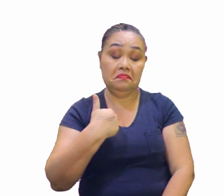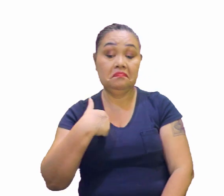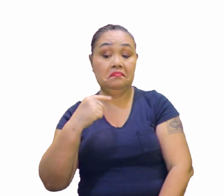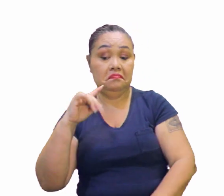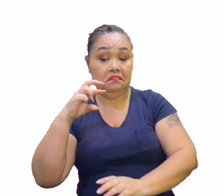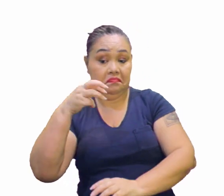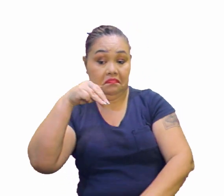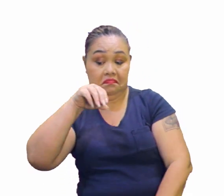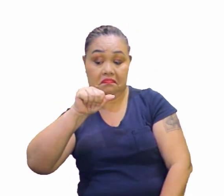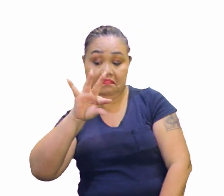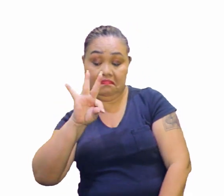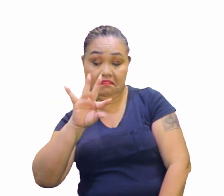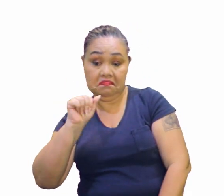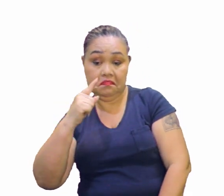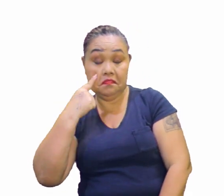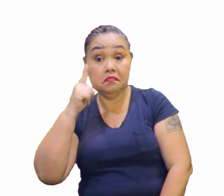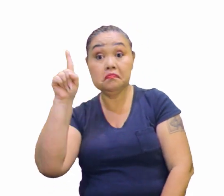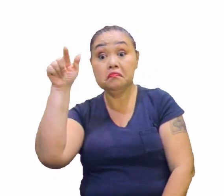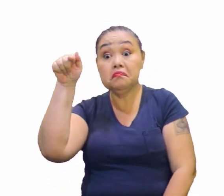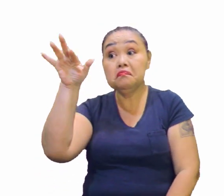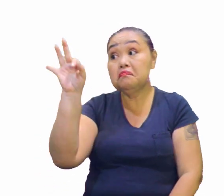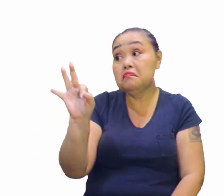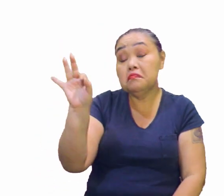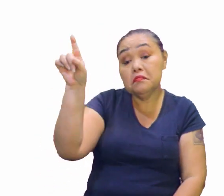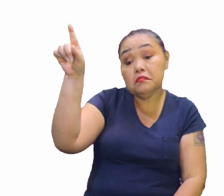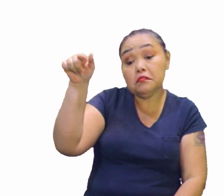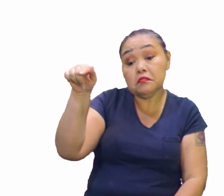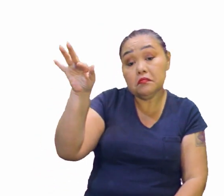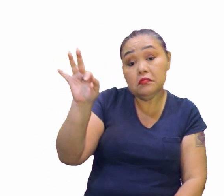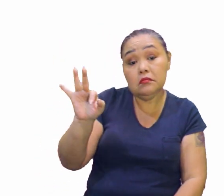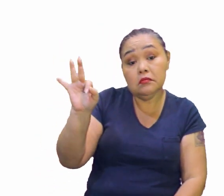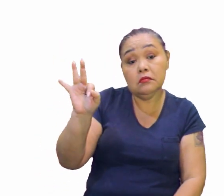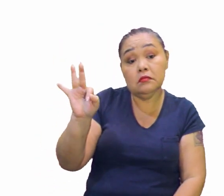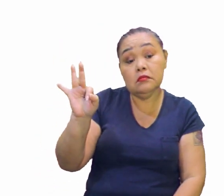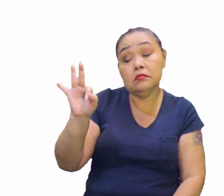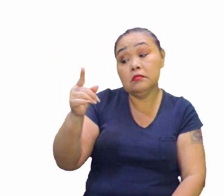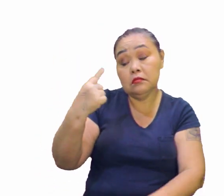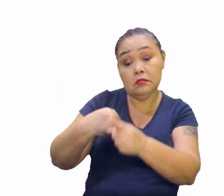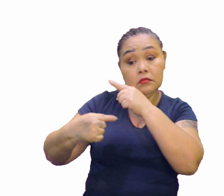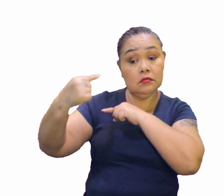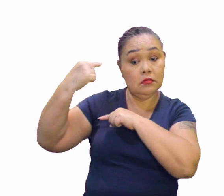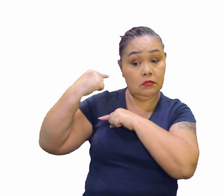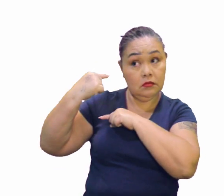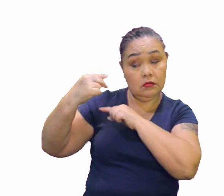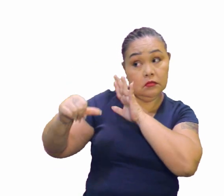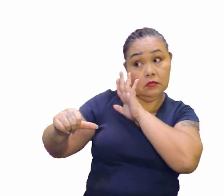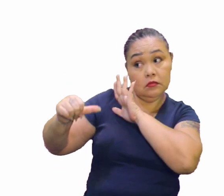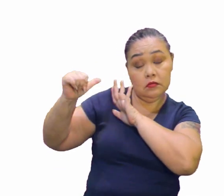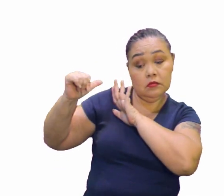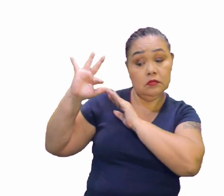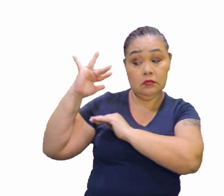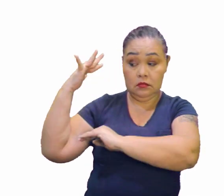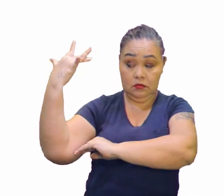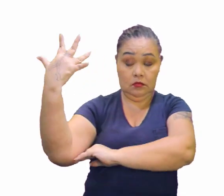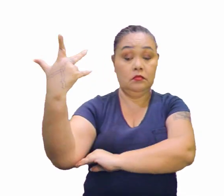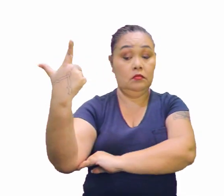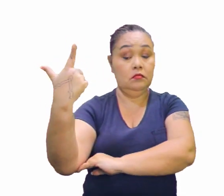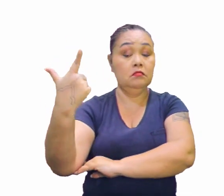exatamente. Só resta 7% da mata original,